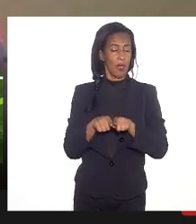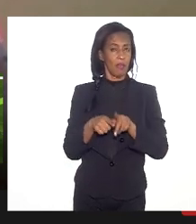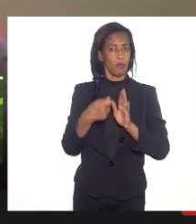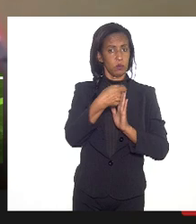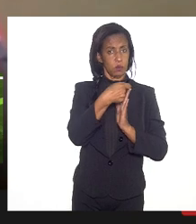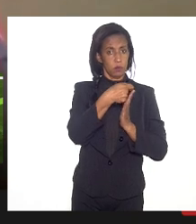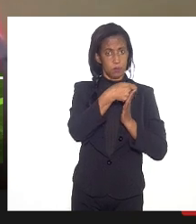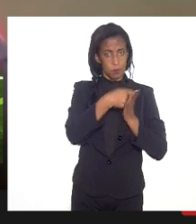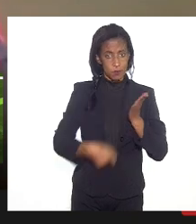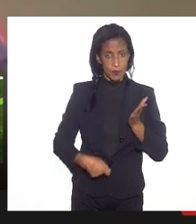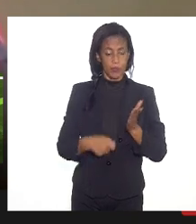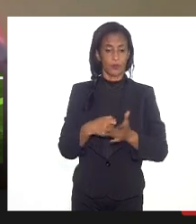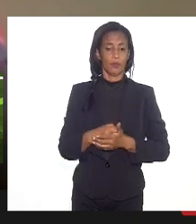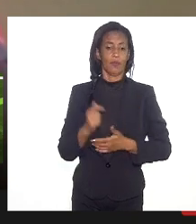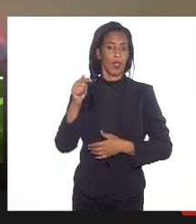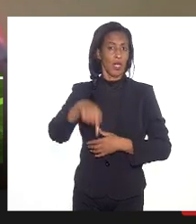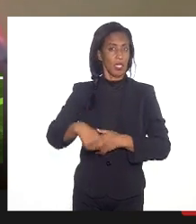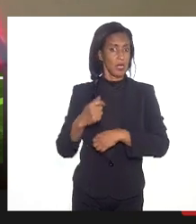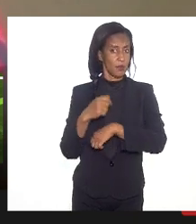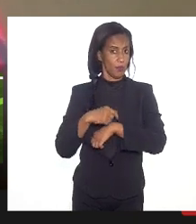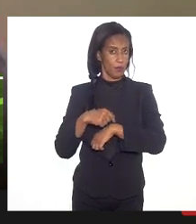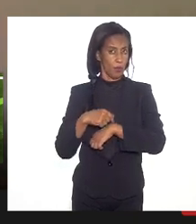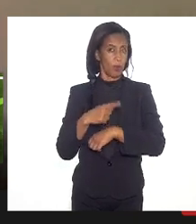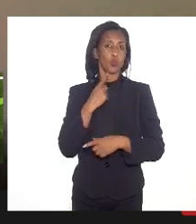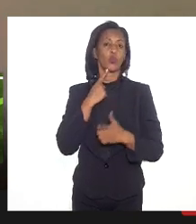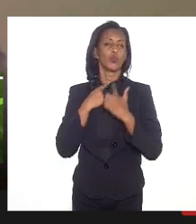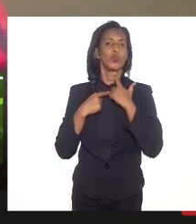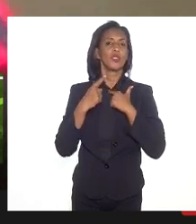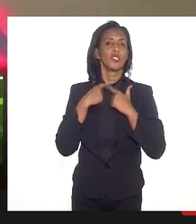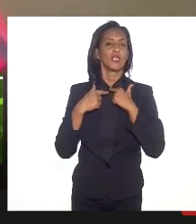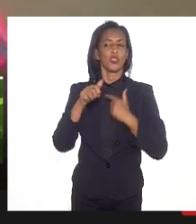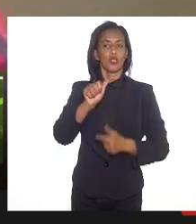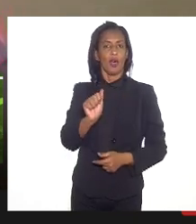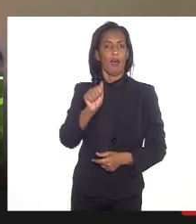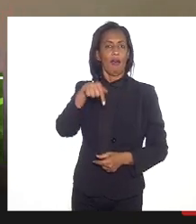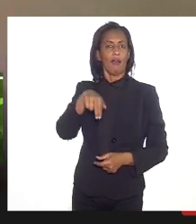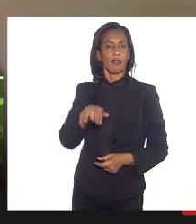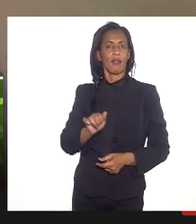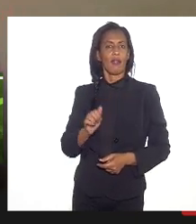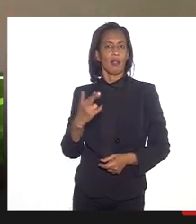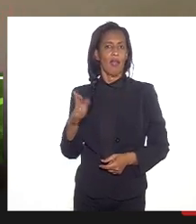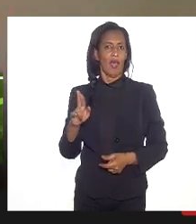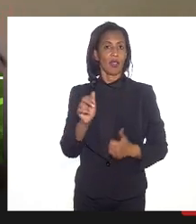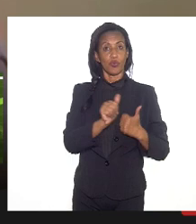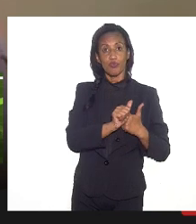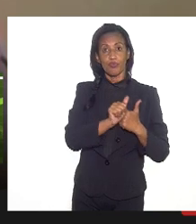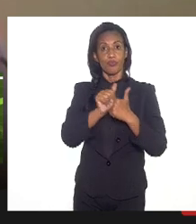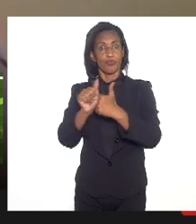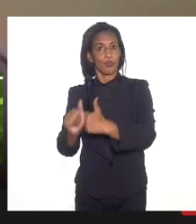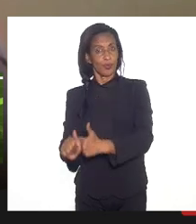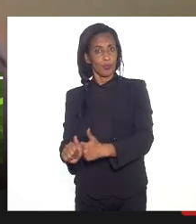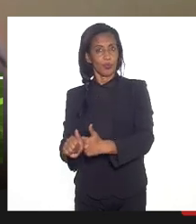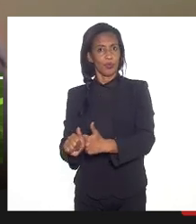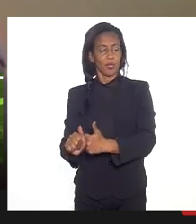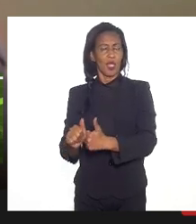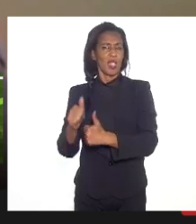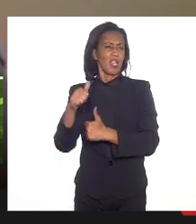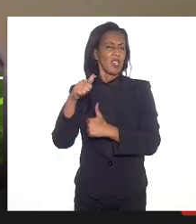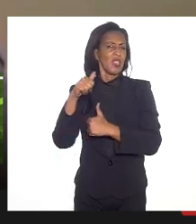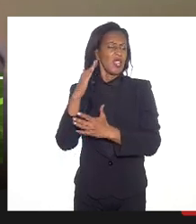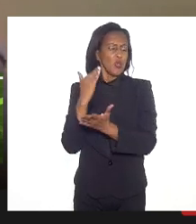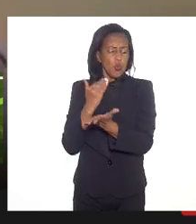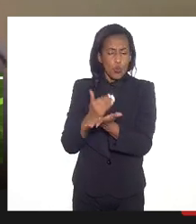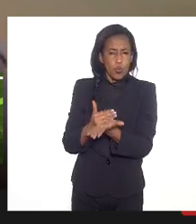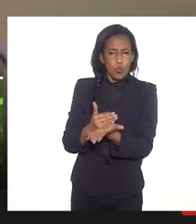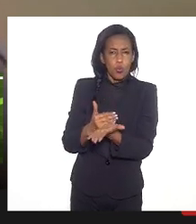registro, nesse momento, o desejo da Aquilerge de acompanhar desde o